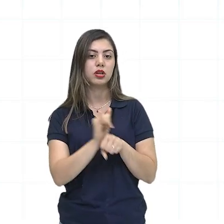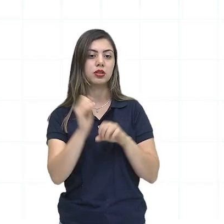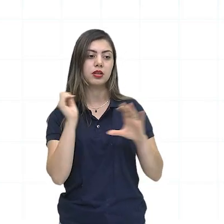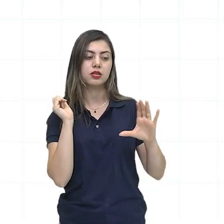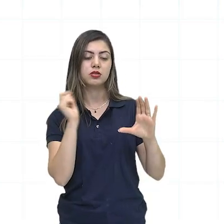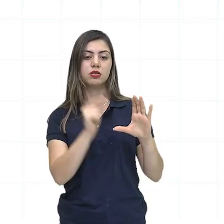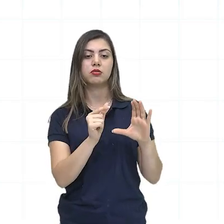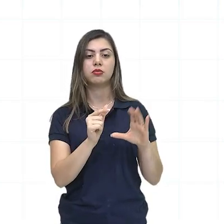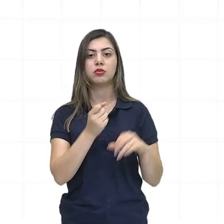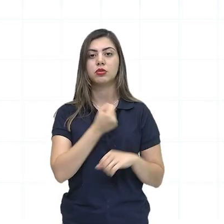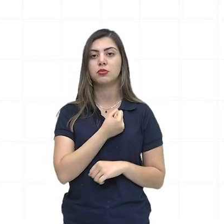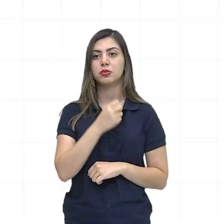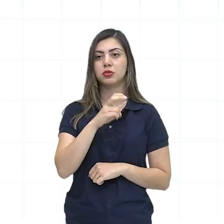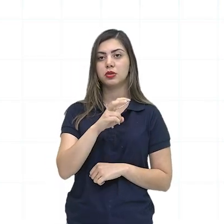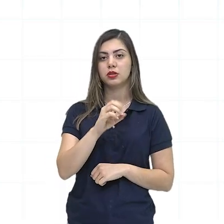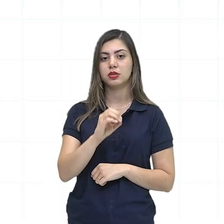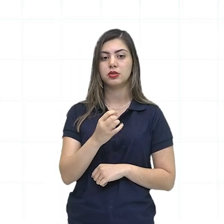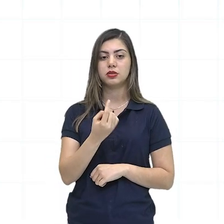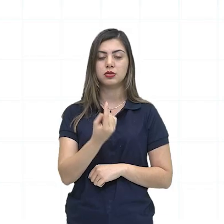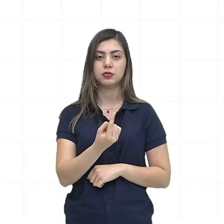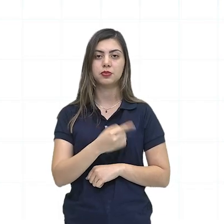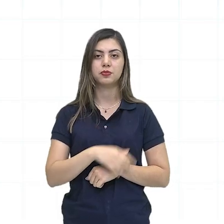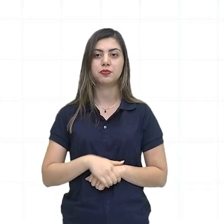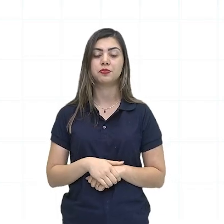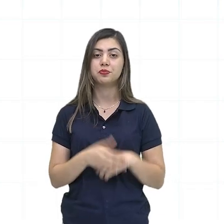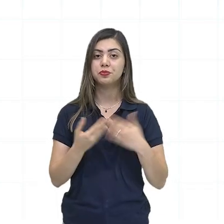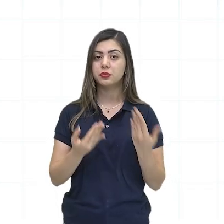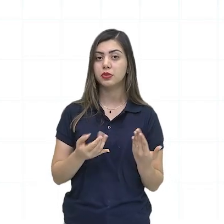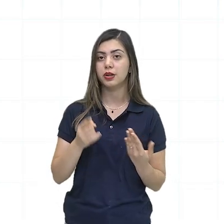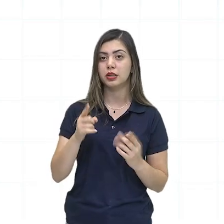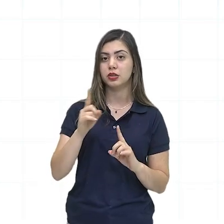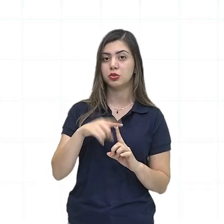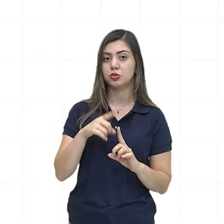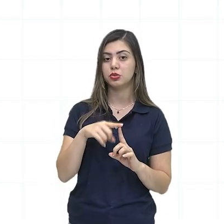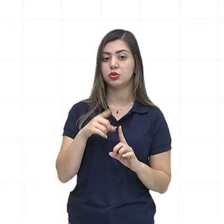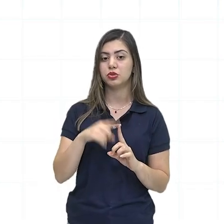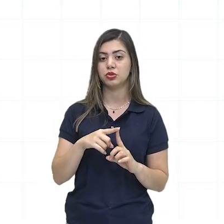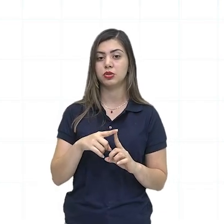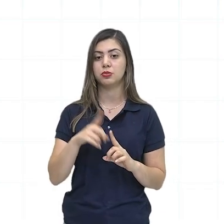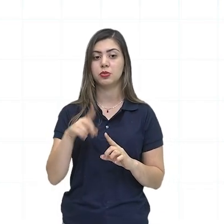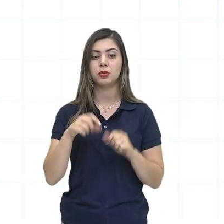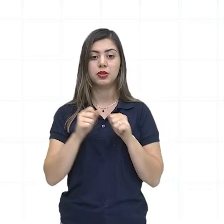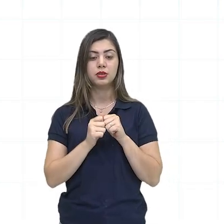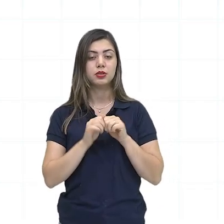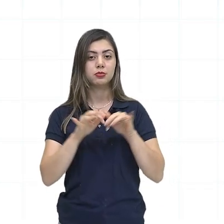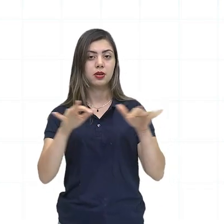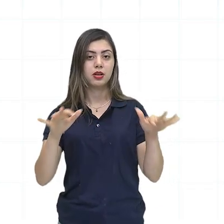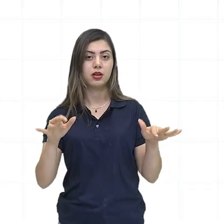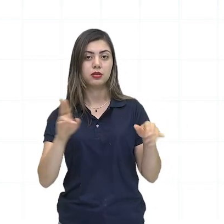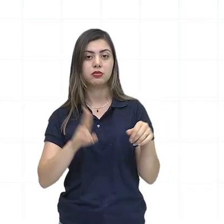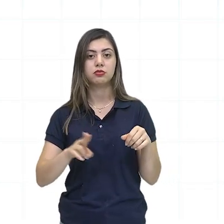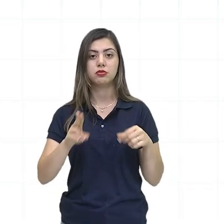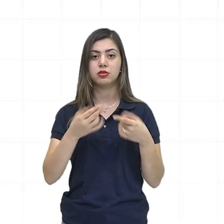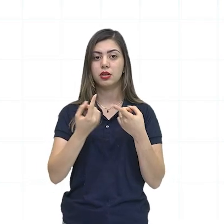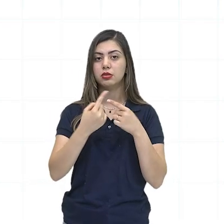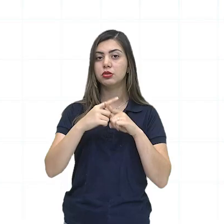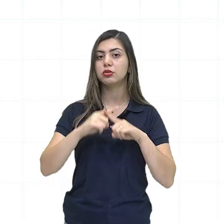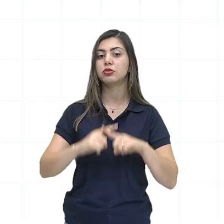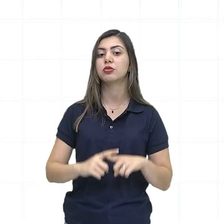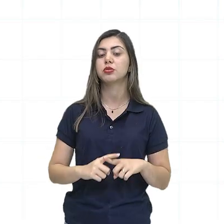modalidade 501. Essa modalidade é a mais difundida e a mais utilizada